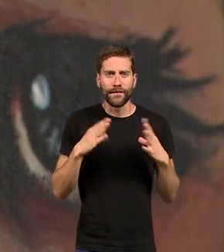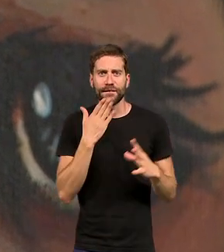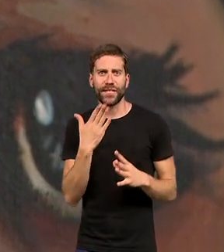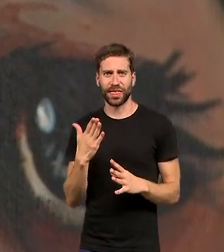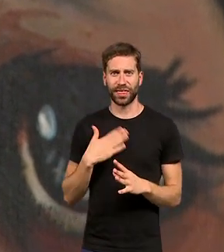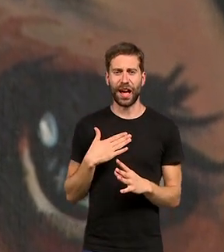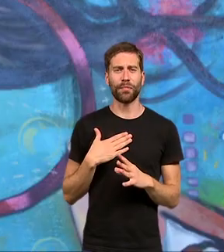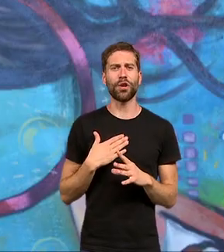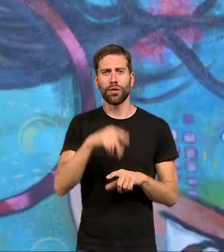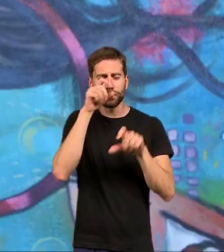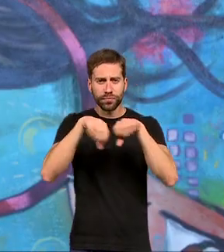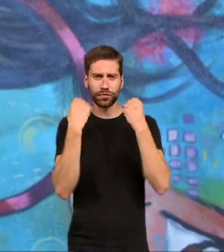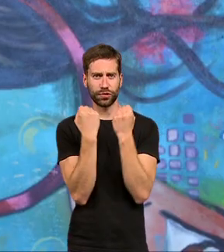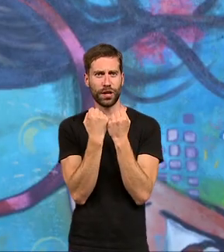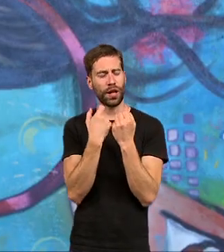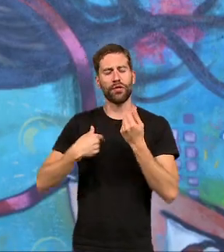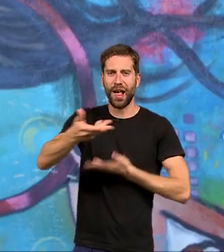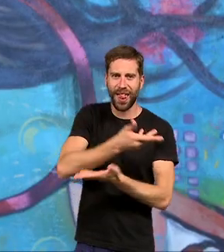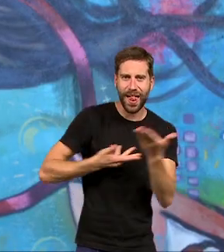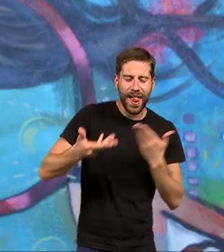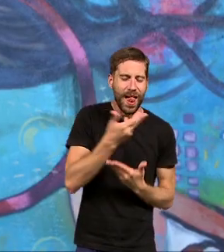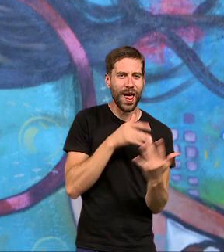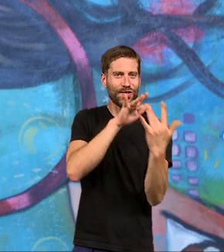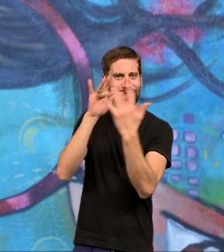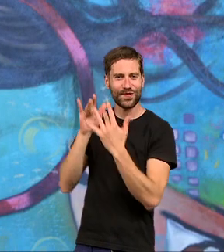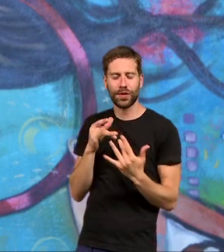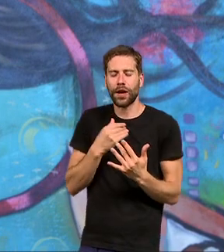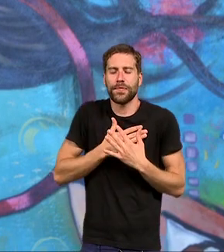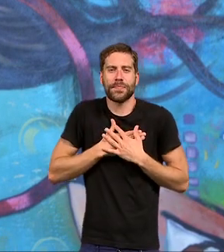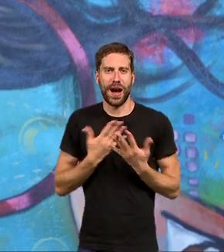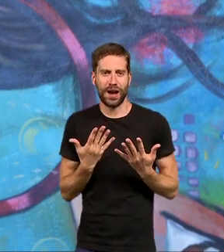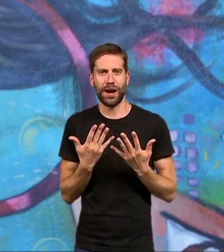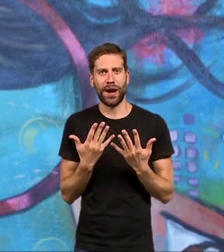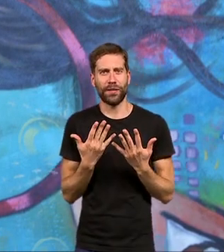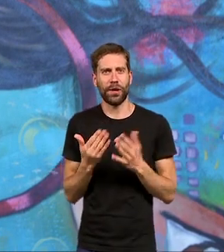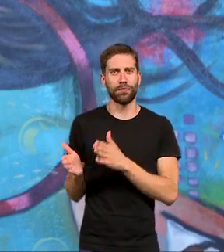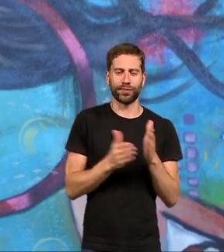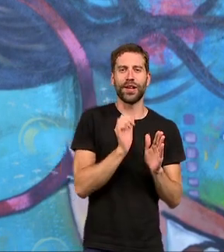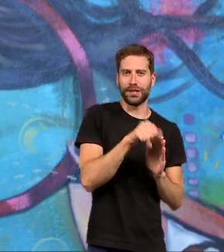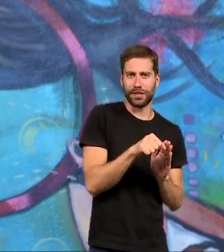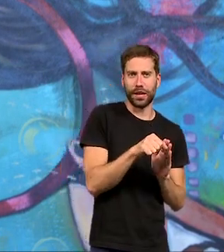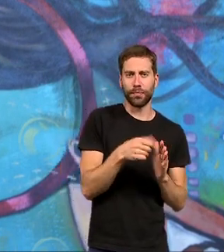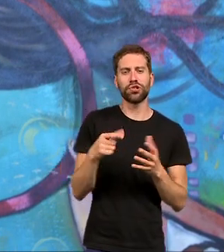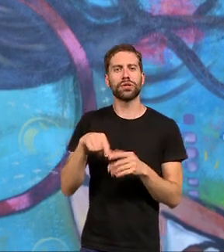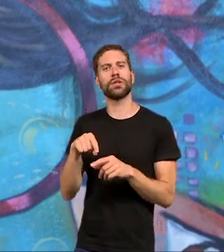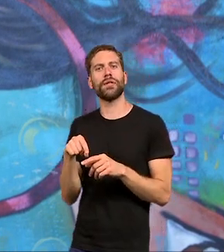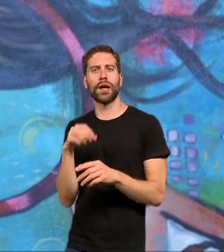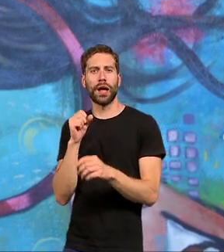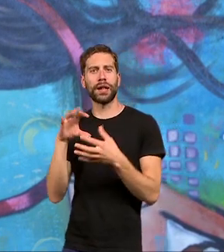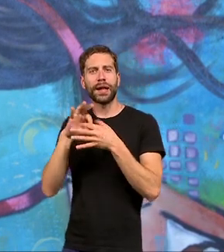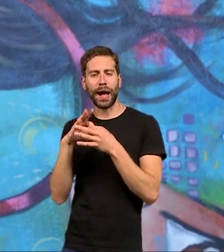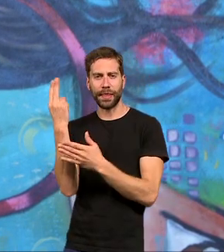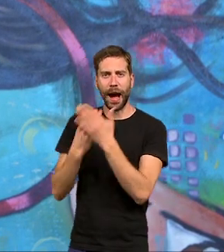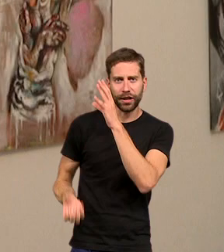pessoa extremamente sociável, por um lado, e por outro não. No meu processo criativo sou uma pessoa